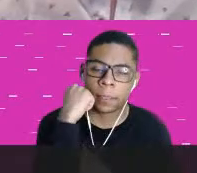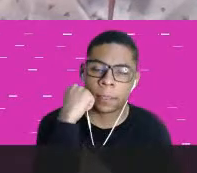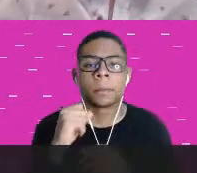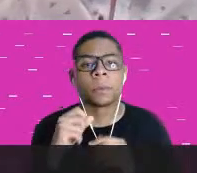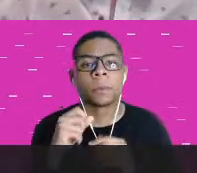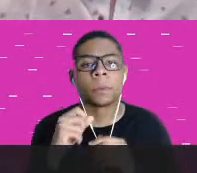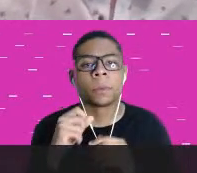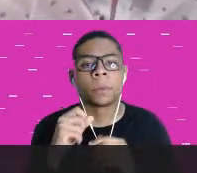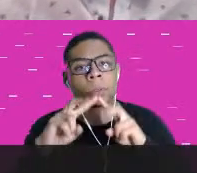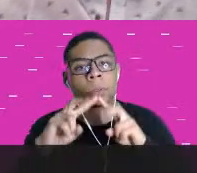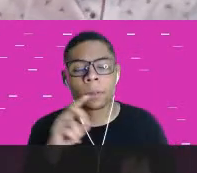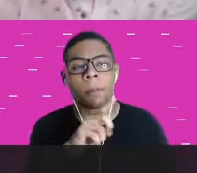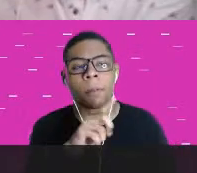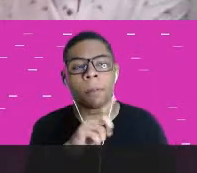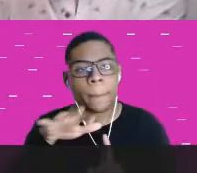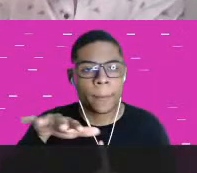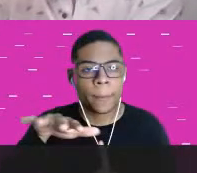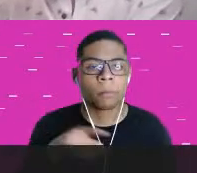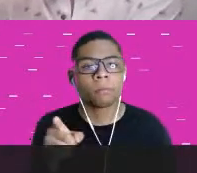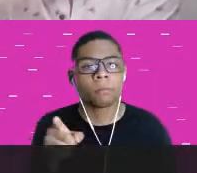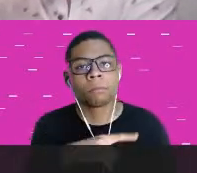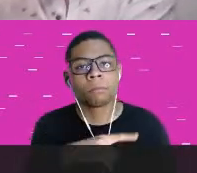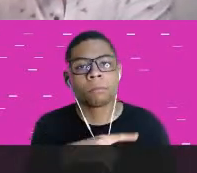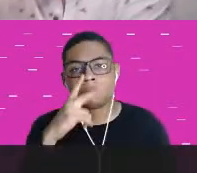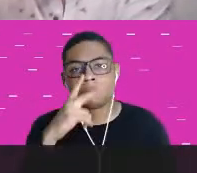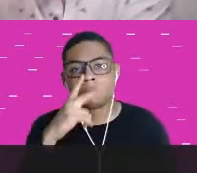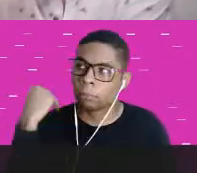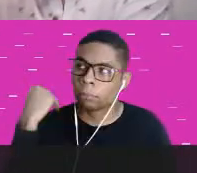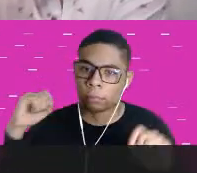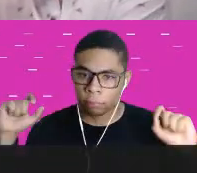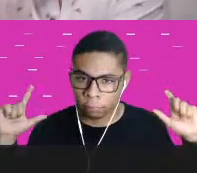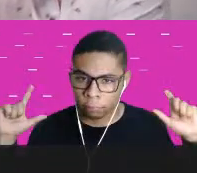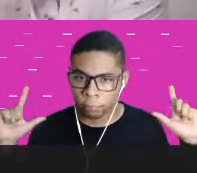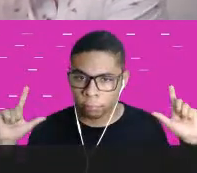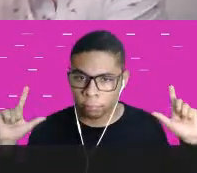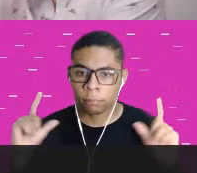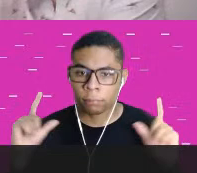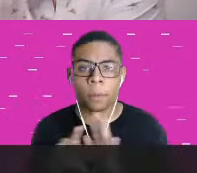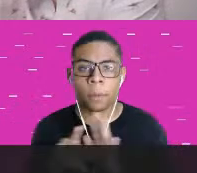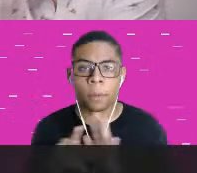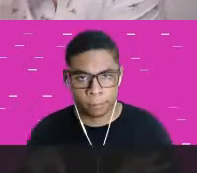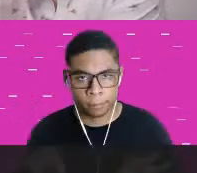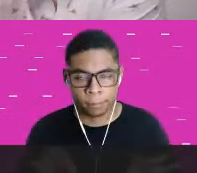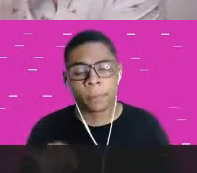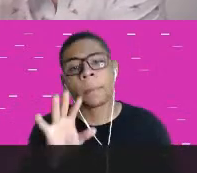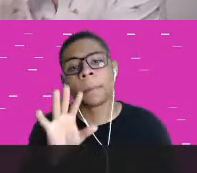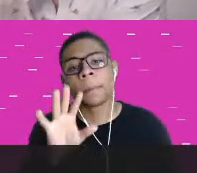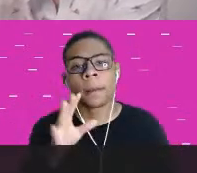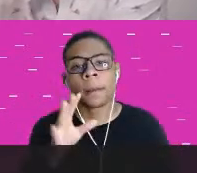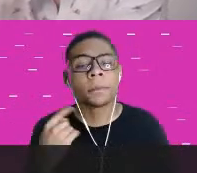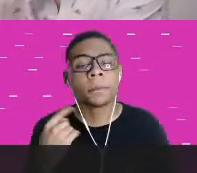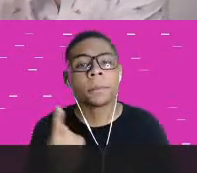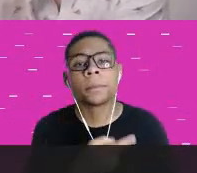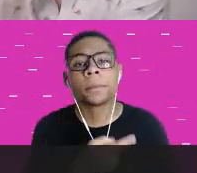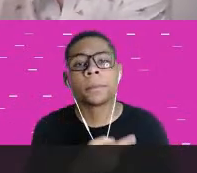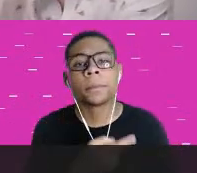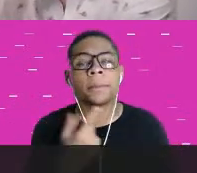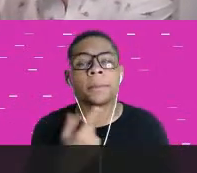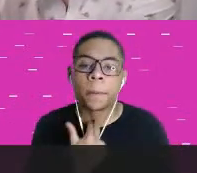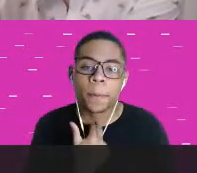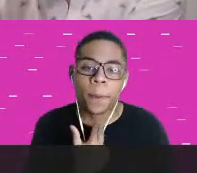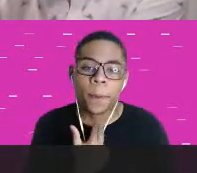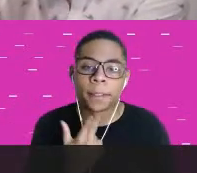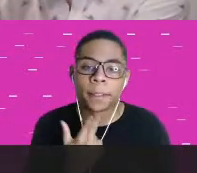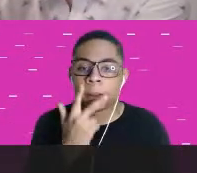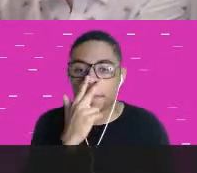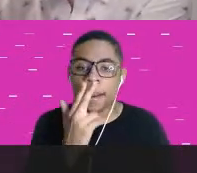que era um pano de fundo para montagem, mas a gente não pode deixar de olhar